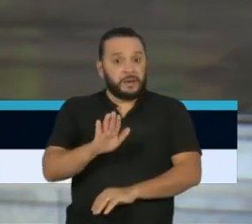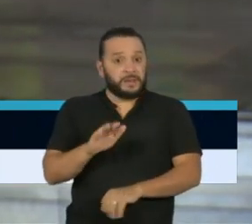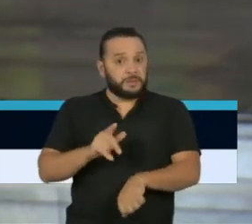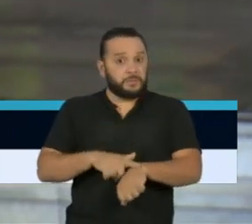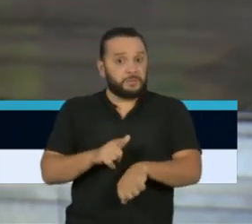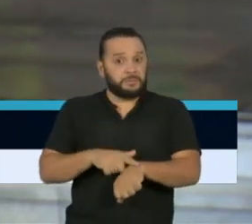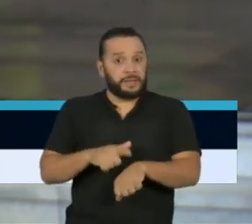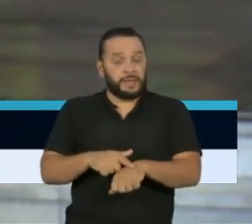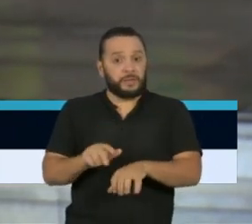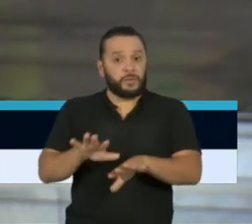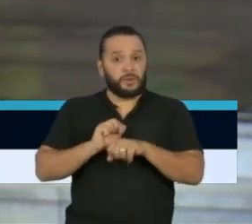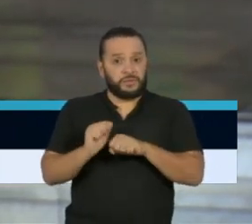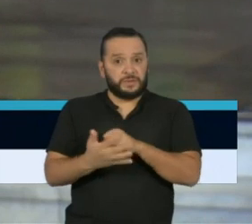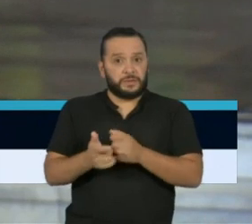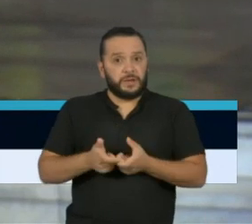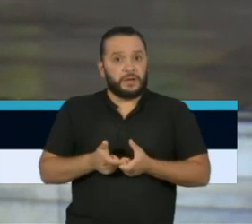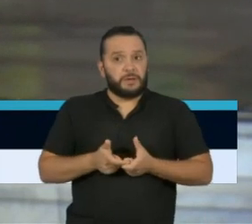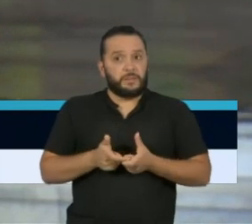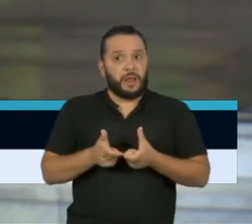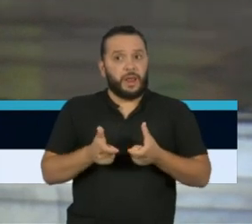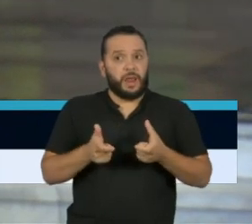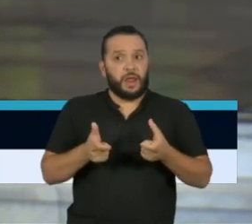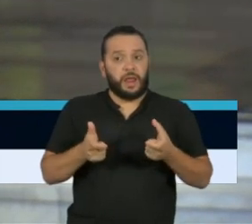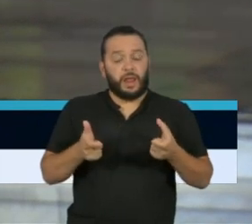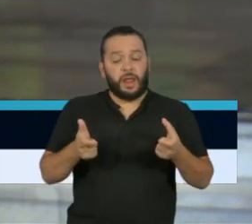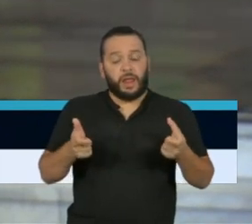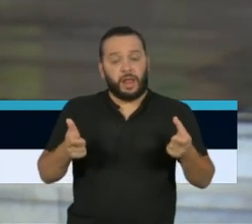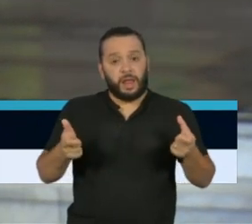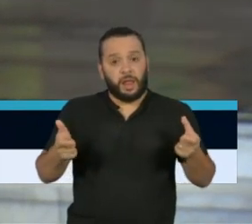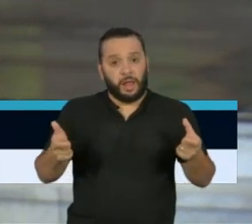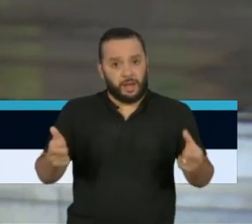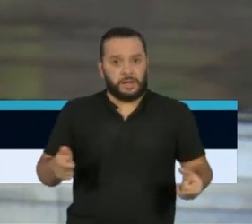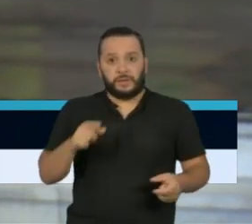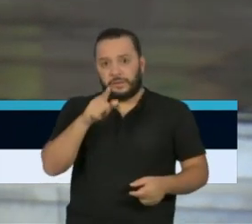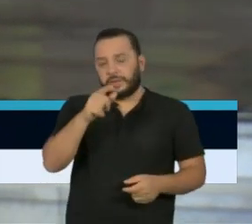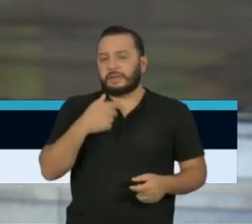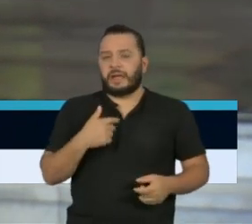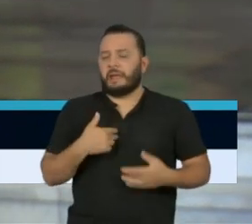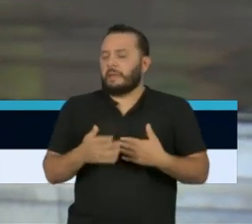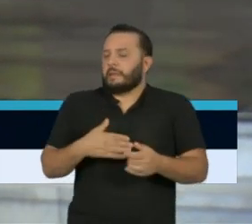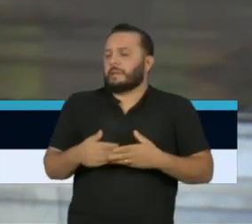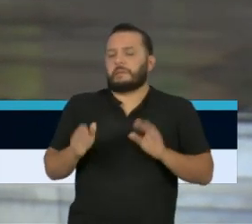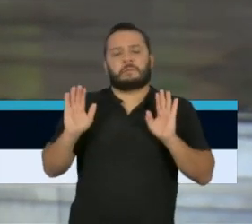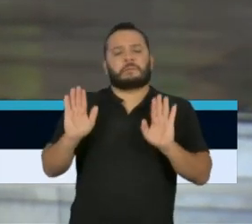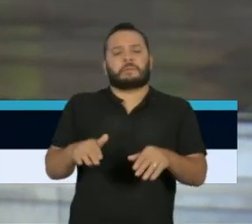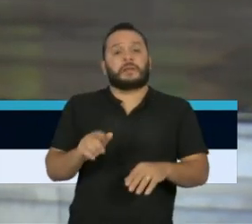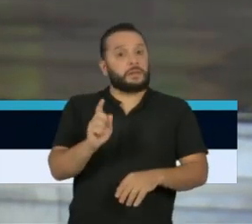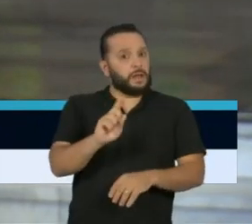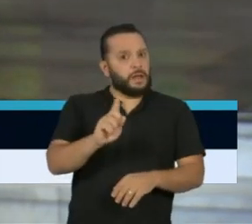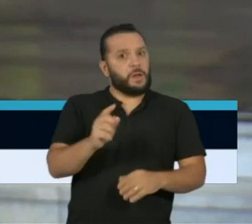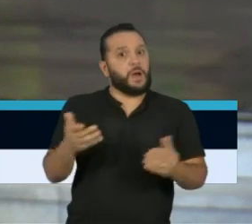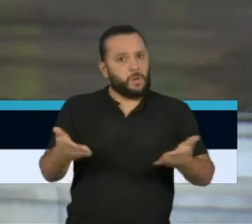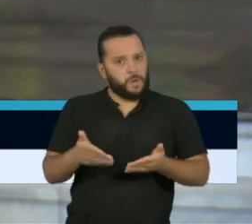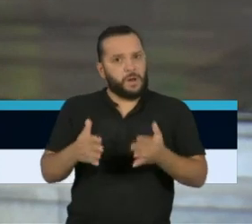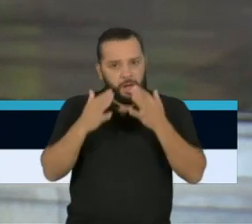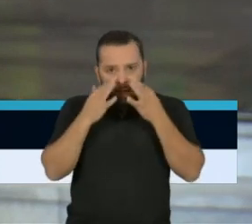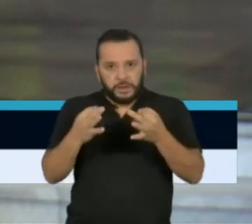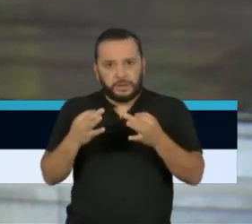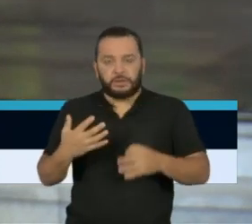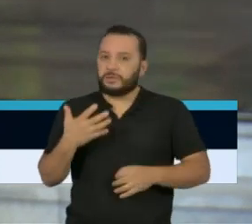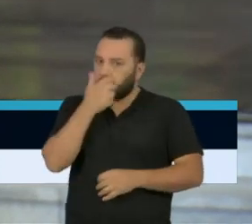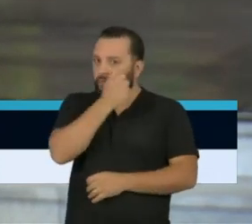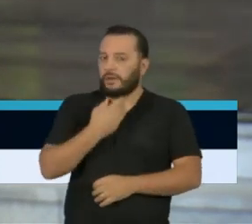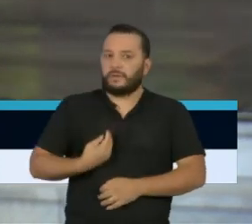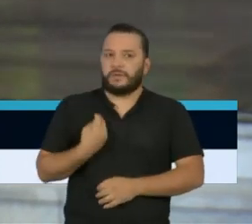mais crítica desta crise. Portanto, repito, não é hora de relaxar, é hora de salvar vidas.